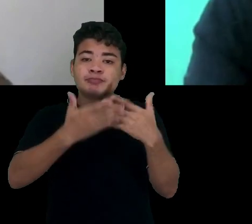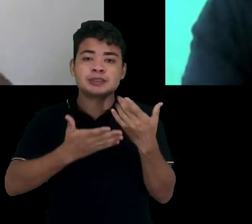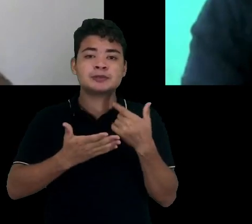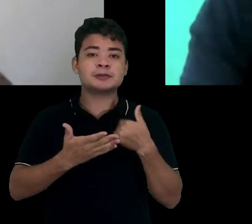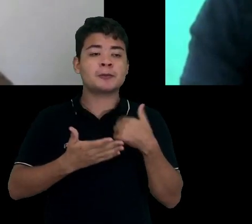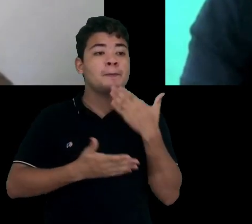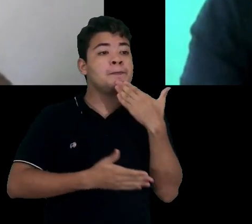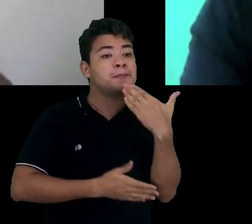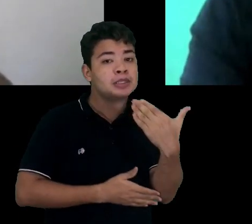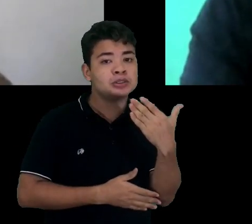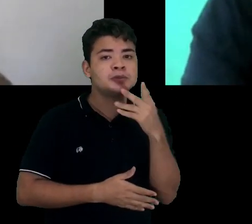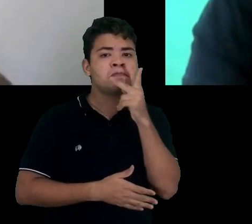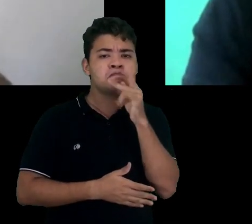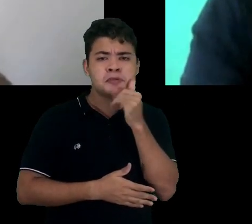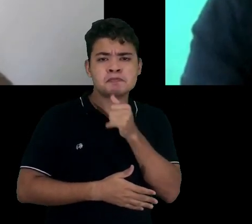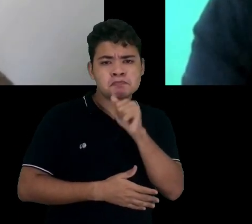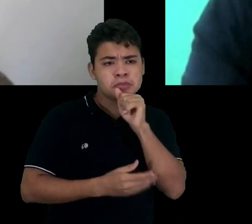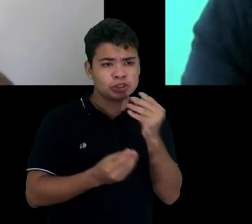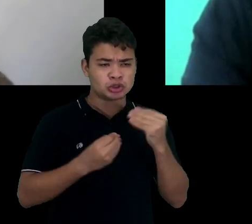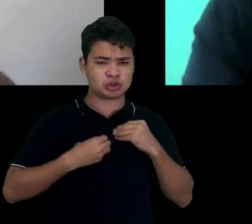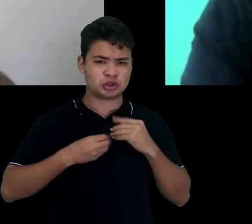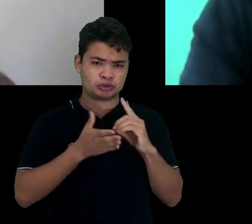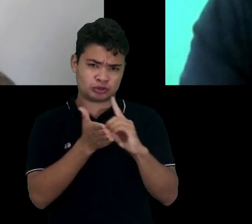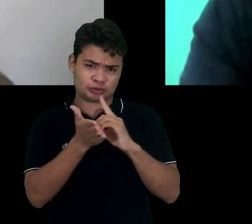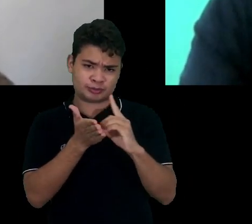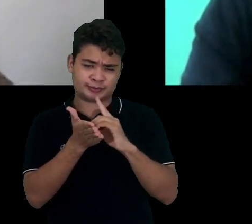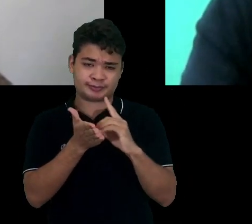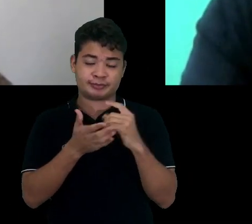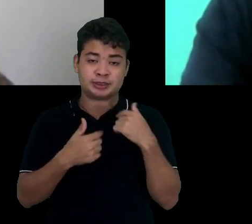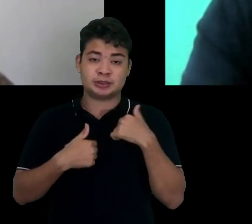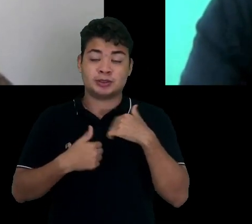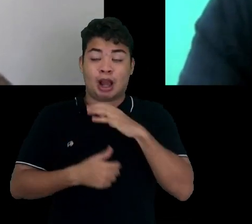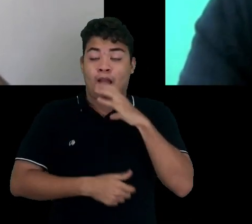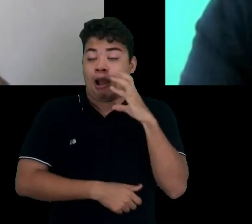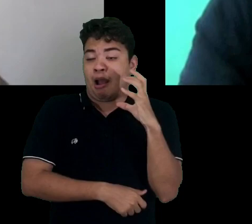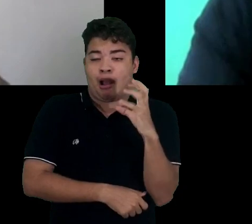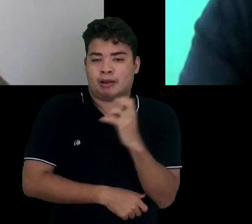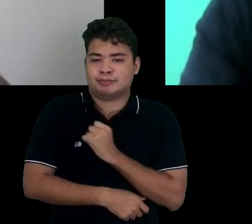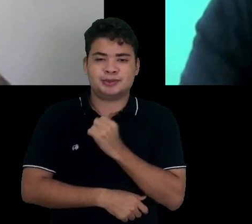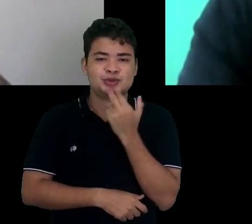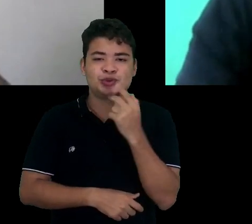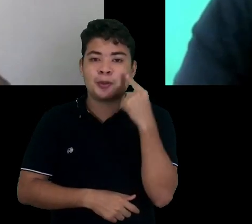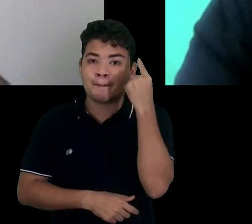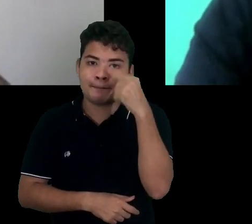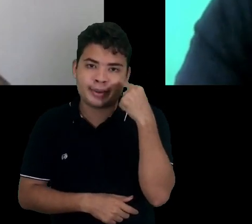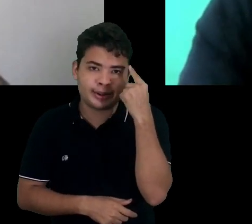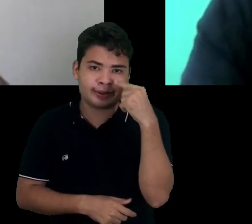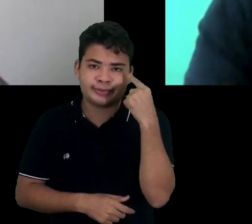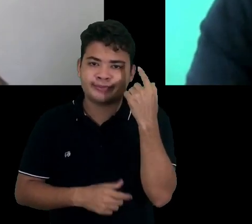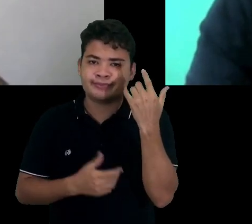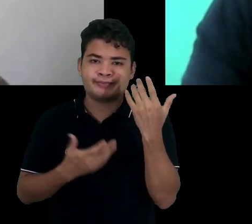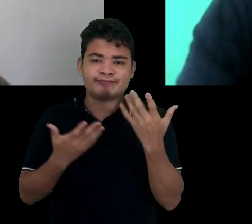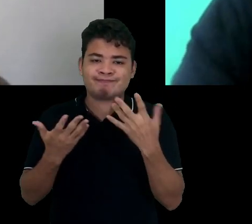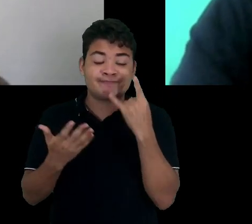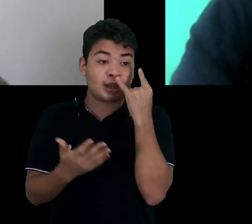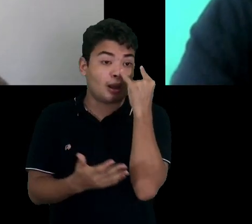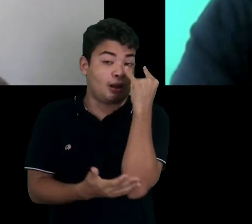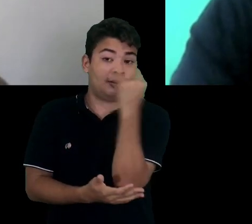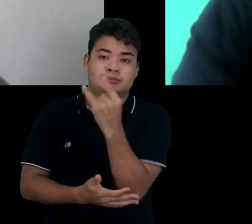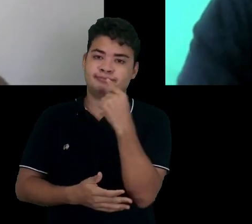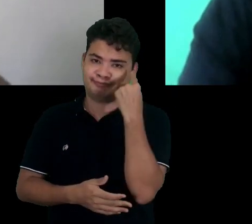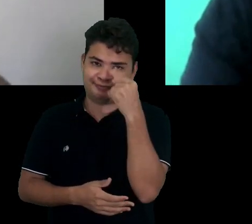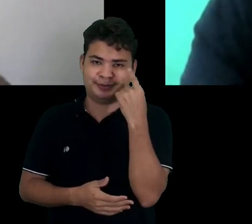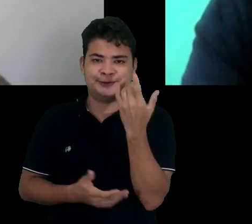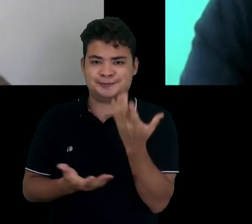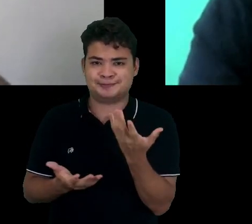um dia eu pedi um dicionário para os meus pais. Na época eu era doido por espanhol, amava espanhol, tinha